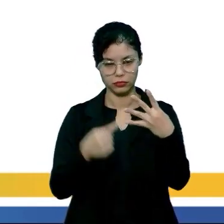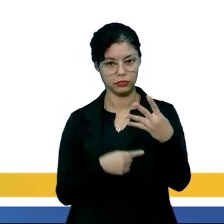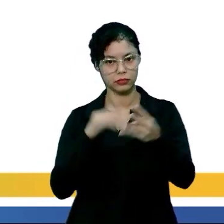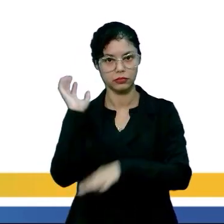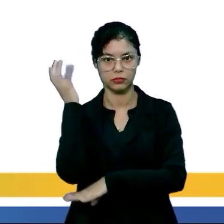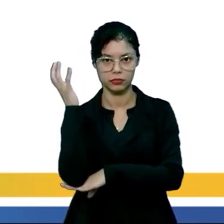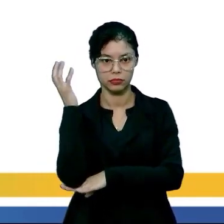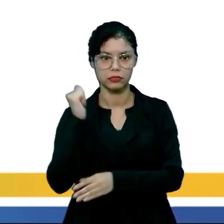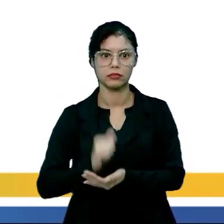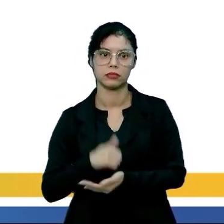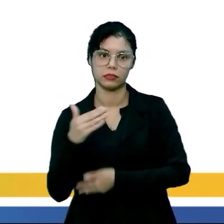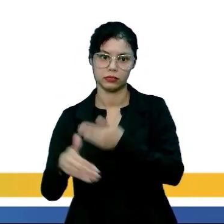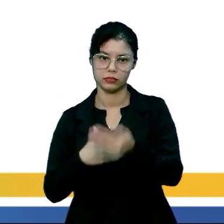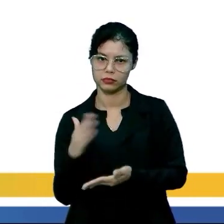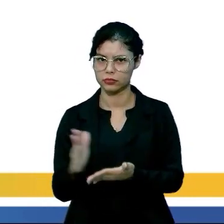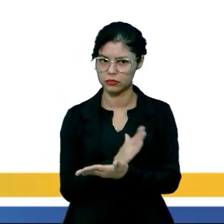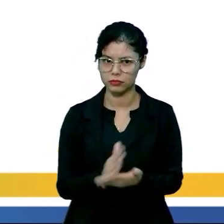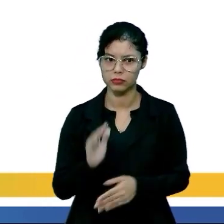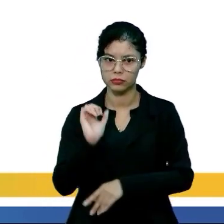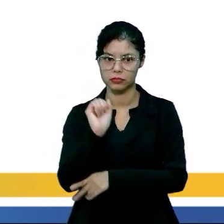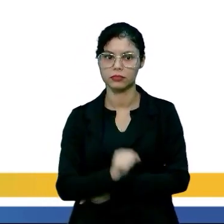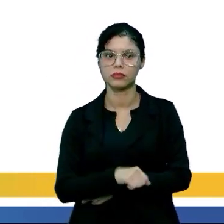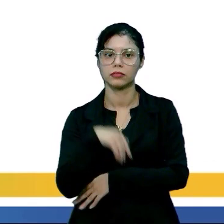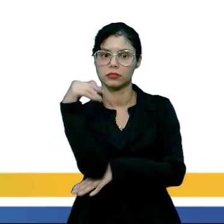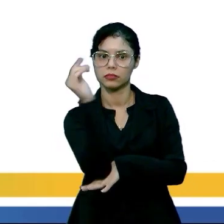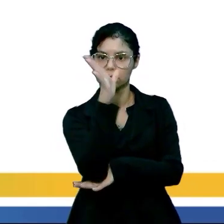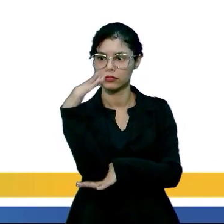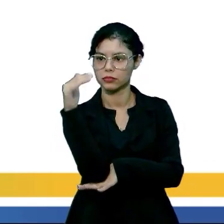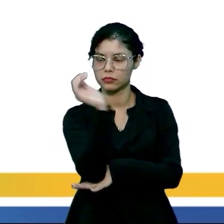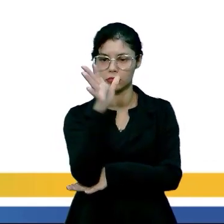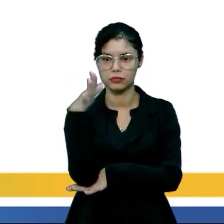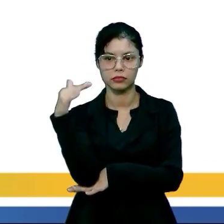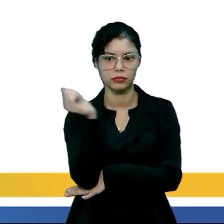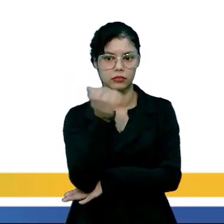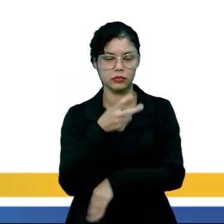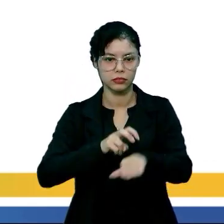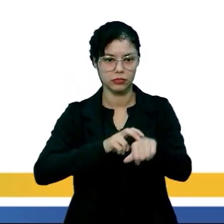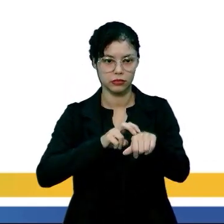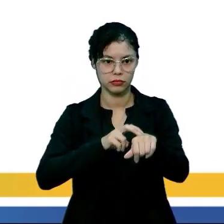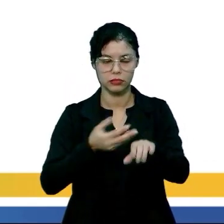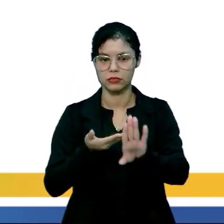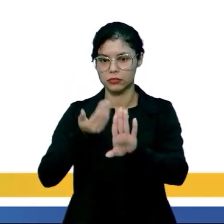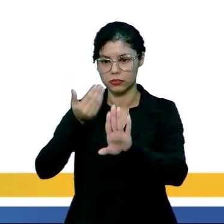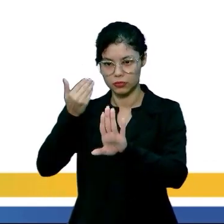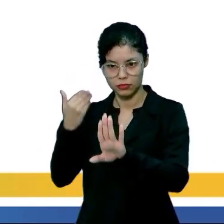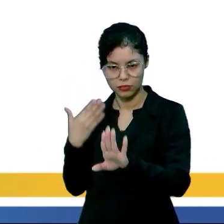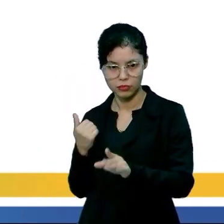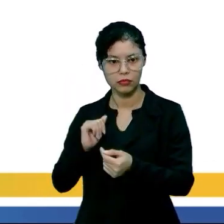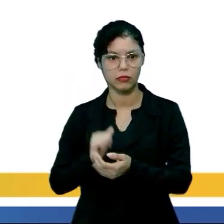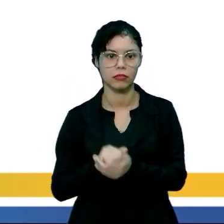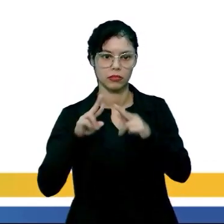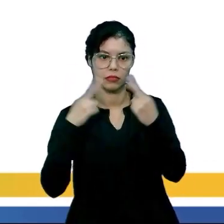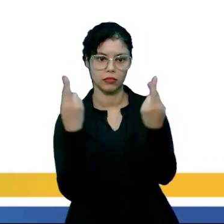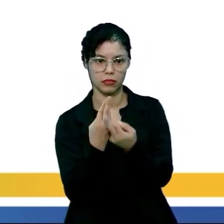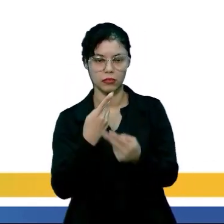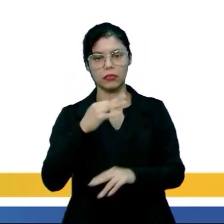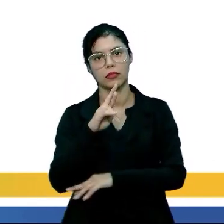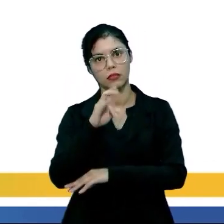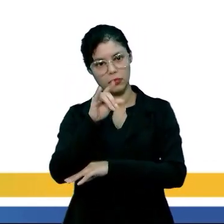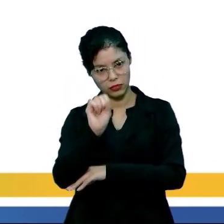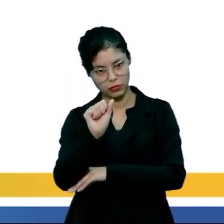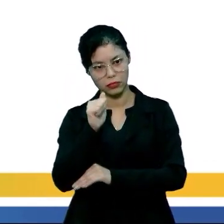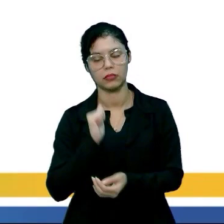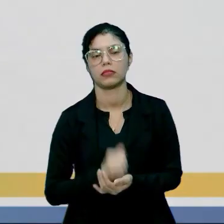plantas, elas desenvolveram de alguém, de uma alga verde, né? Uma alga verde ancestral, que pertence ao reino aí dos